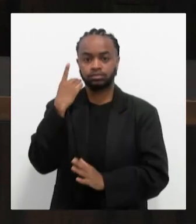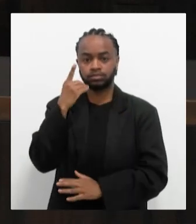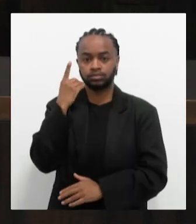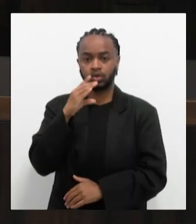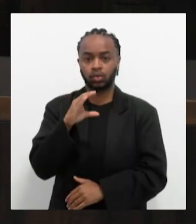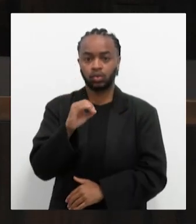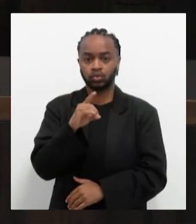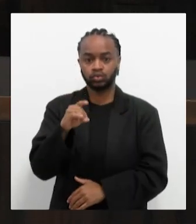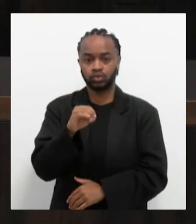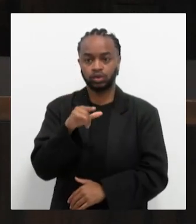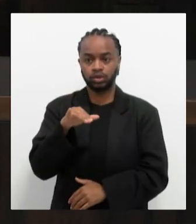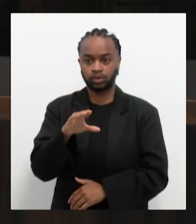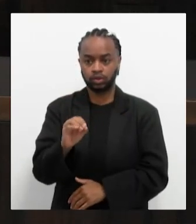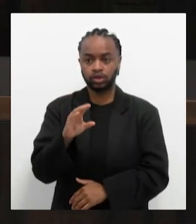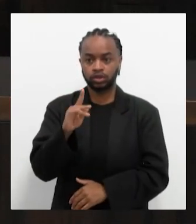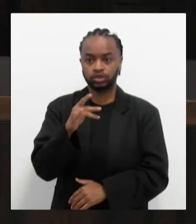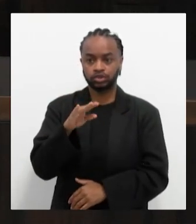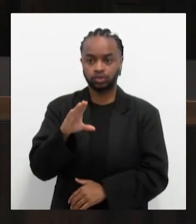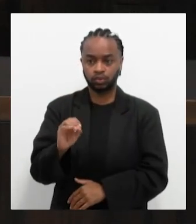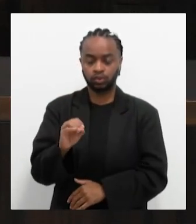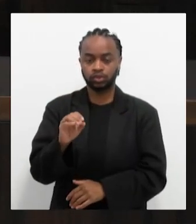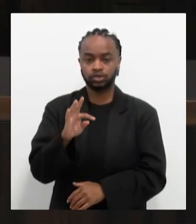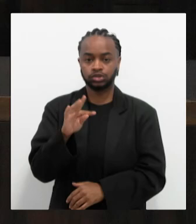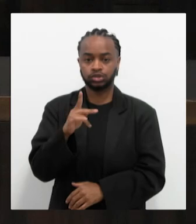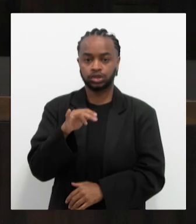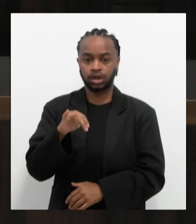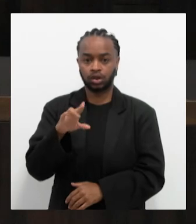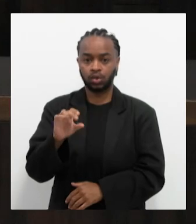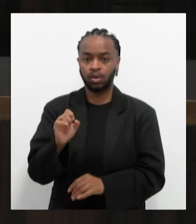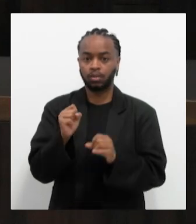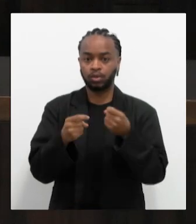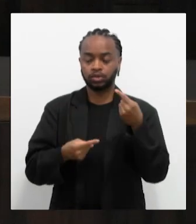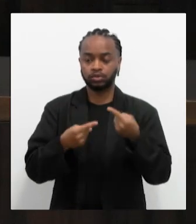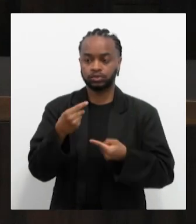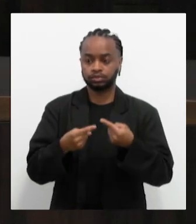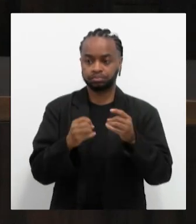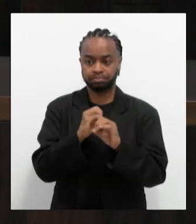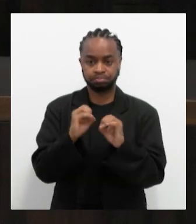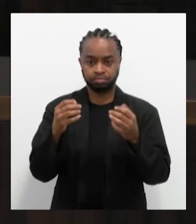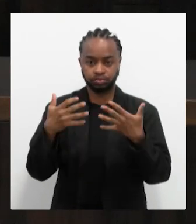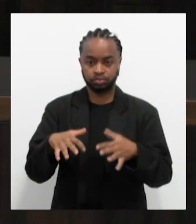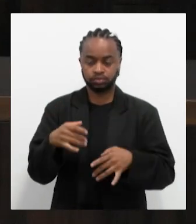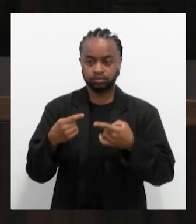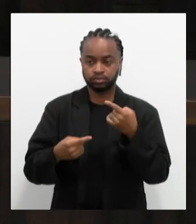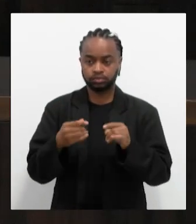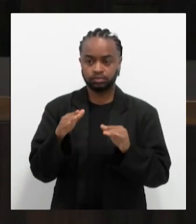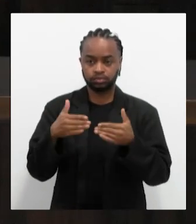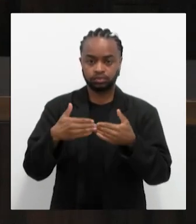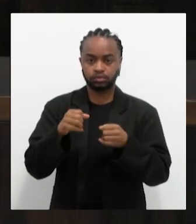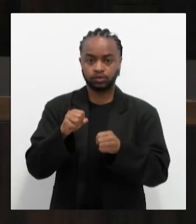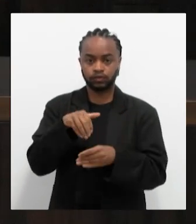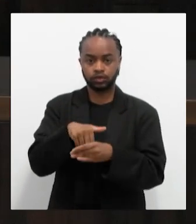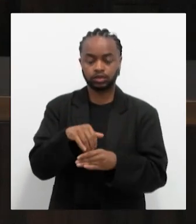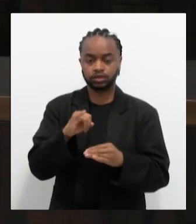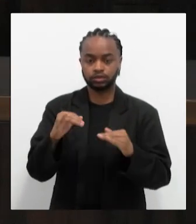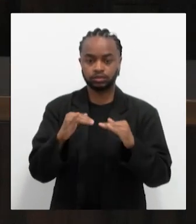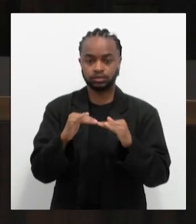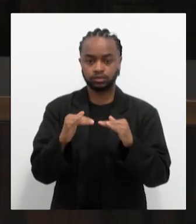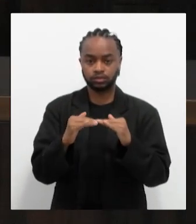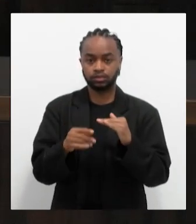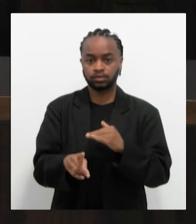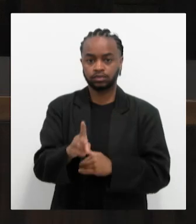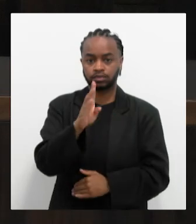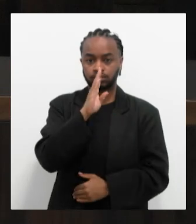Cozolino, Chico Machado e Thiago Galhaço. Em discussão. Não havendo quem queira discutir, em votação, encerrada a discussão,